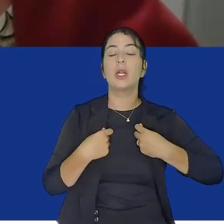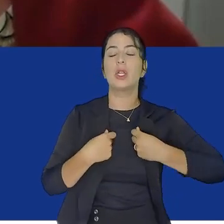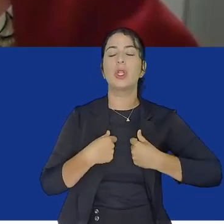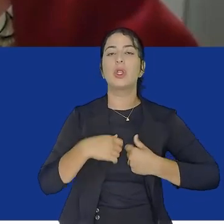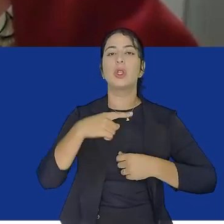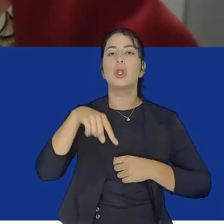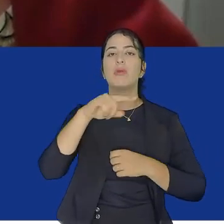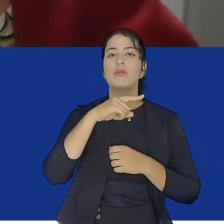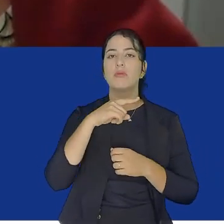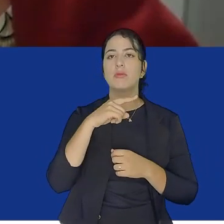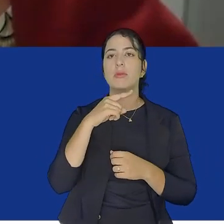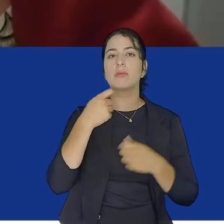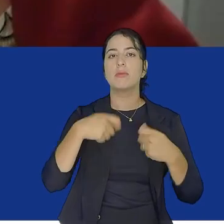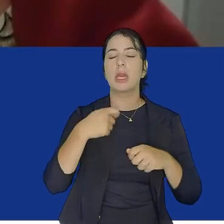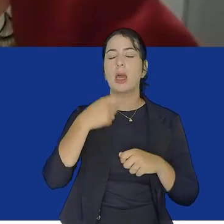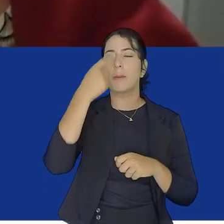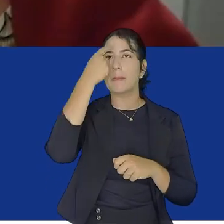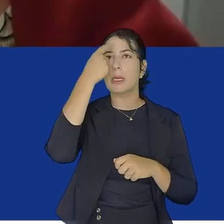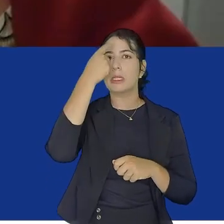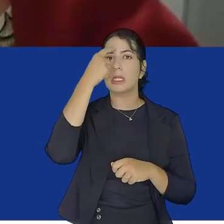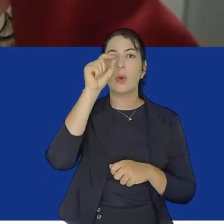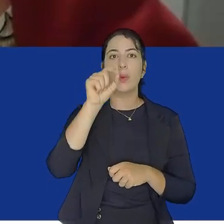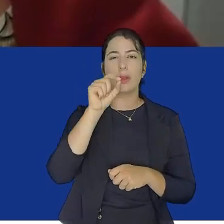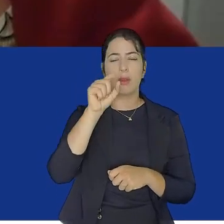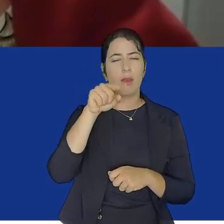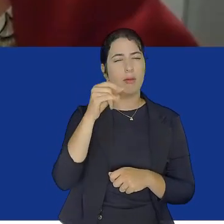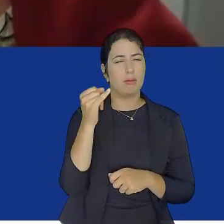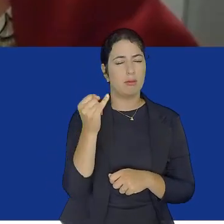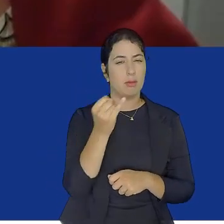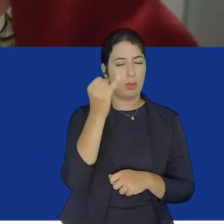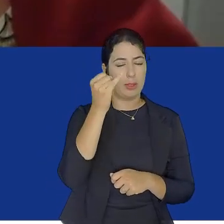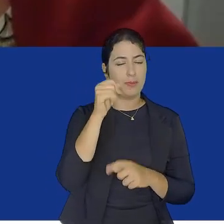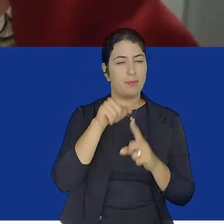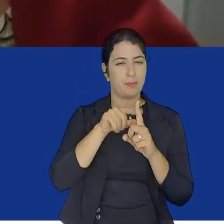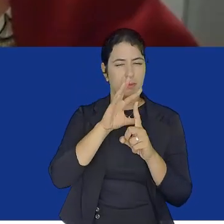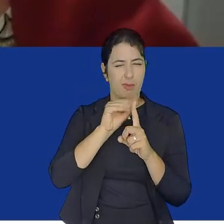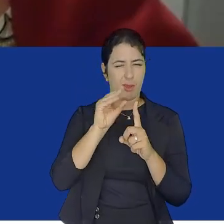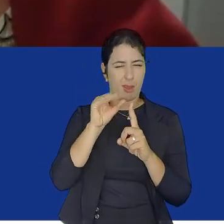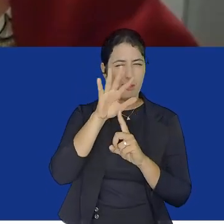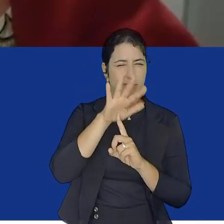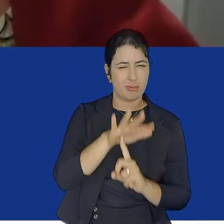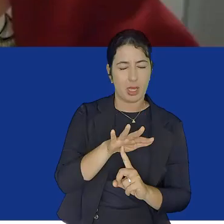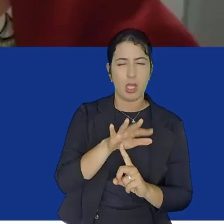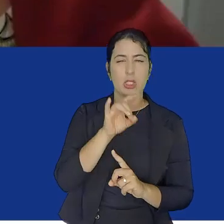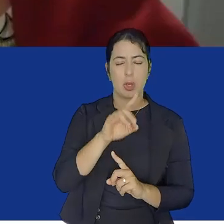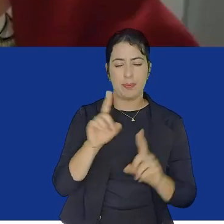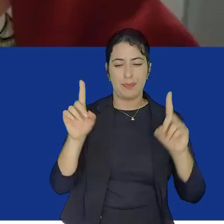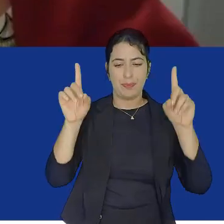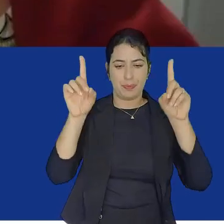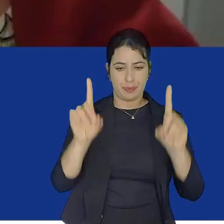que é muito importante, o assédio não é uma situação entre vítima e agressor. Ele